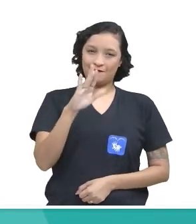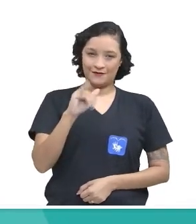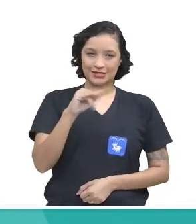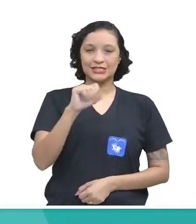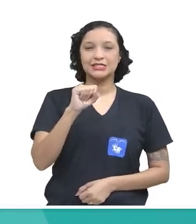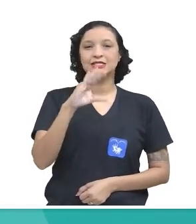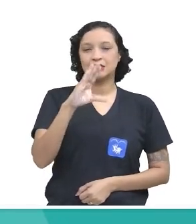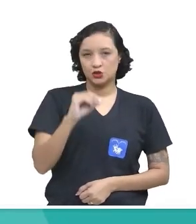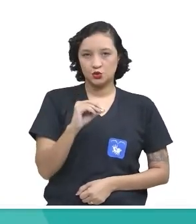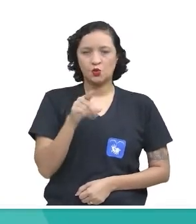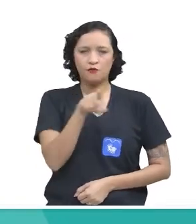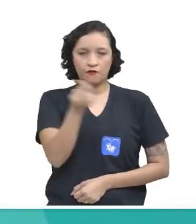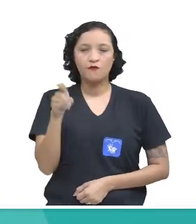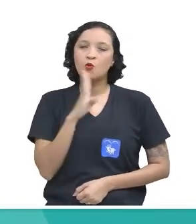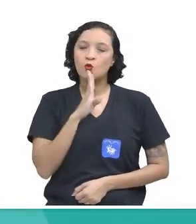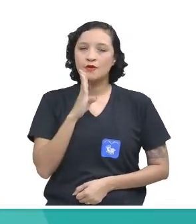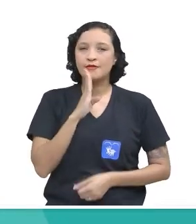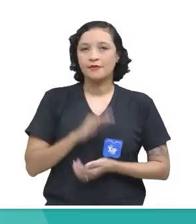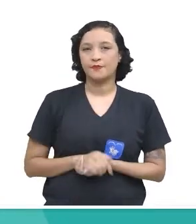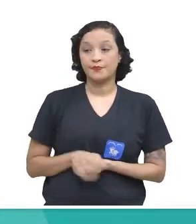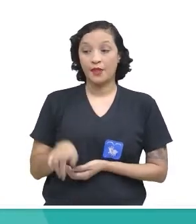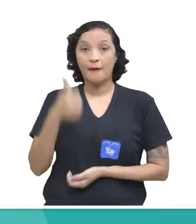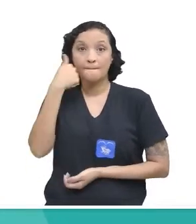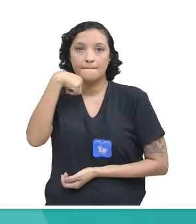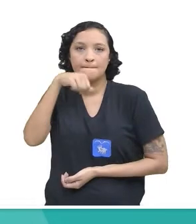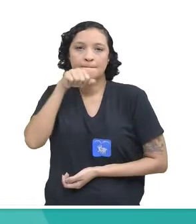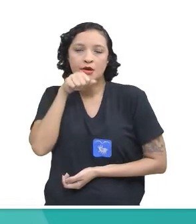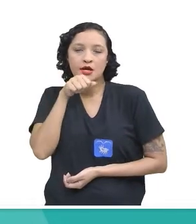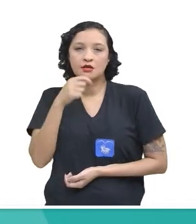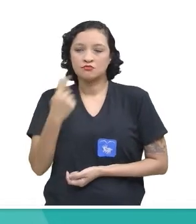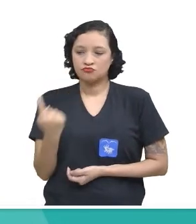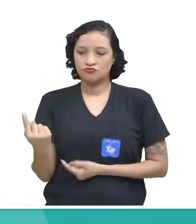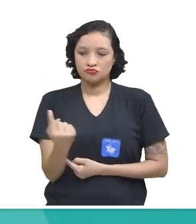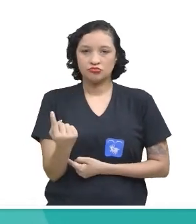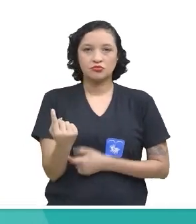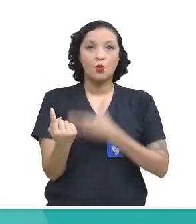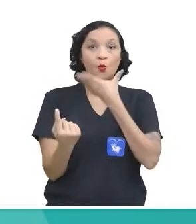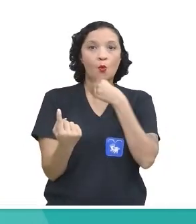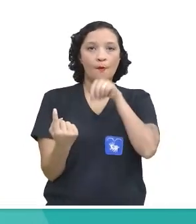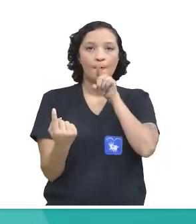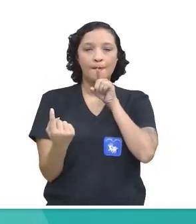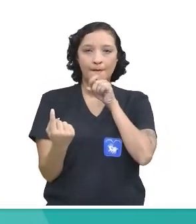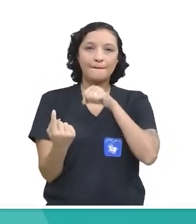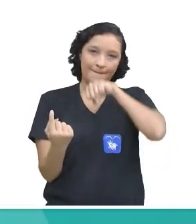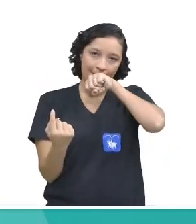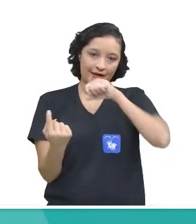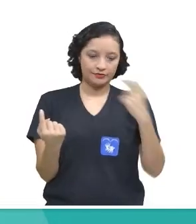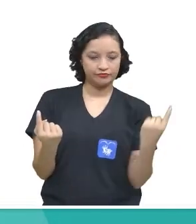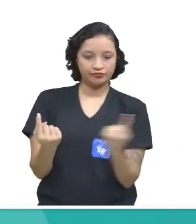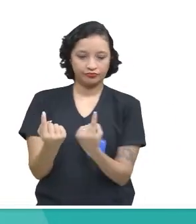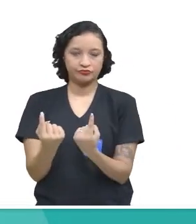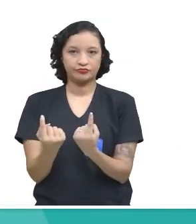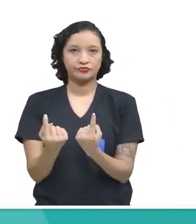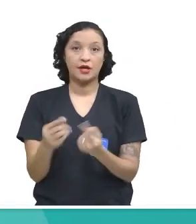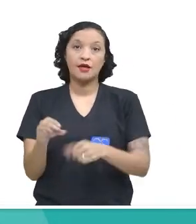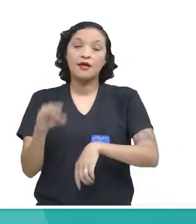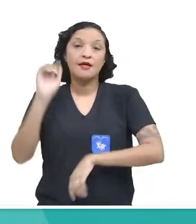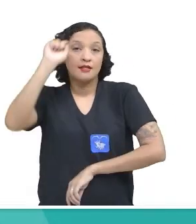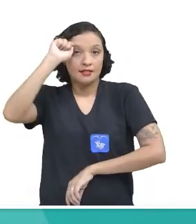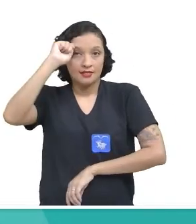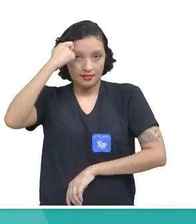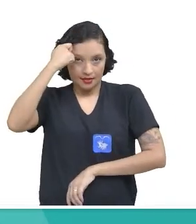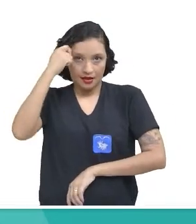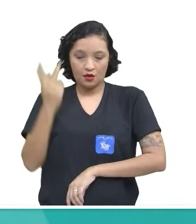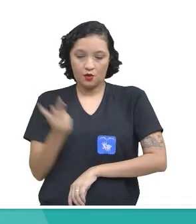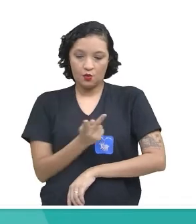Então, a mãe Catirina e o pai Francisco, né, são um casal de negros que foram, né, que estavam